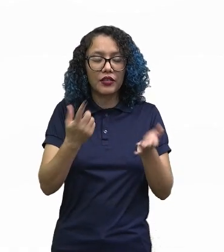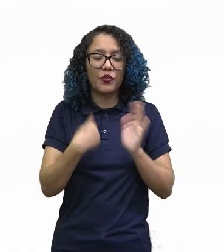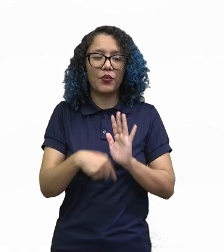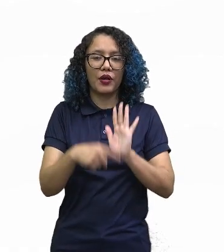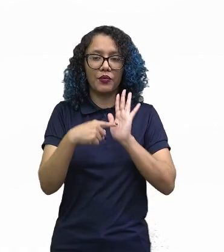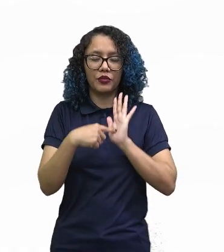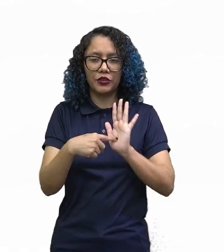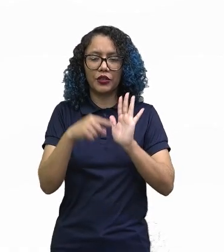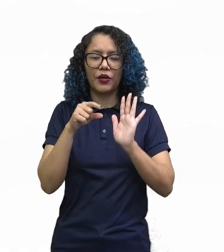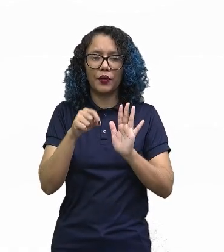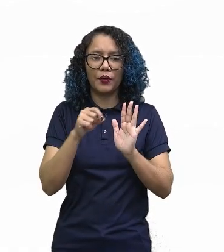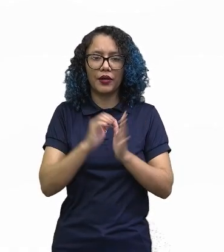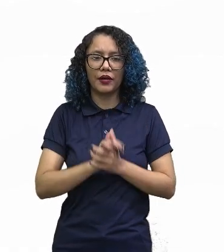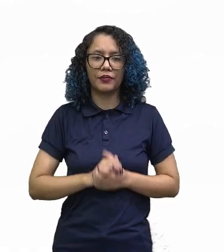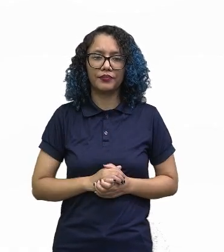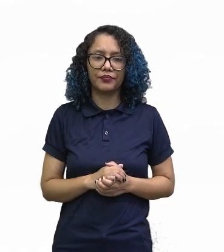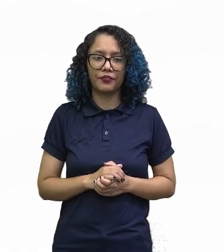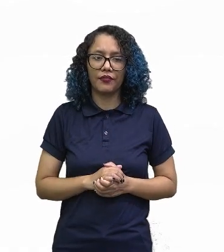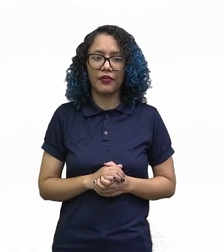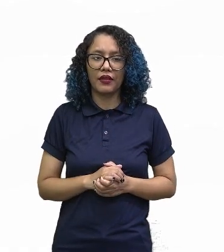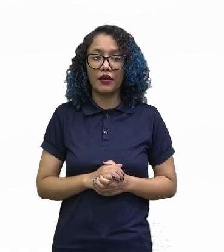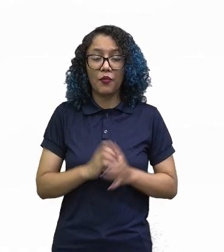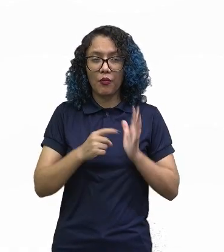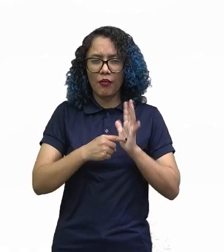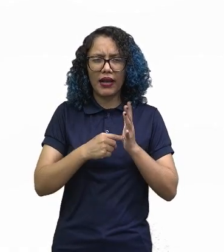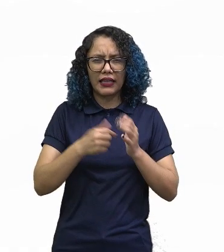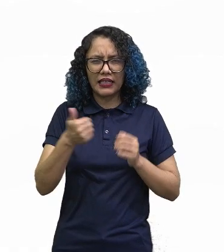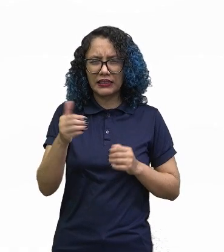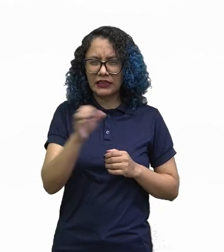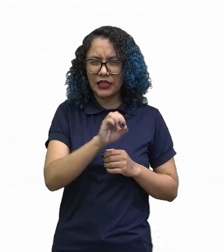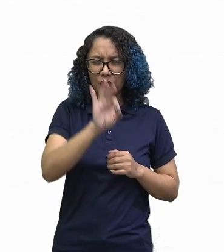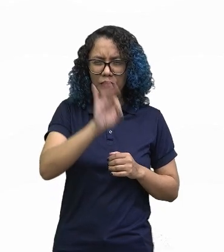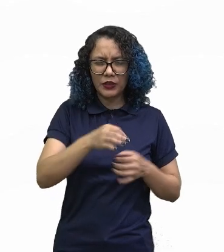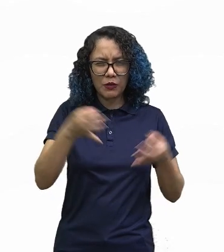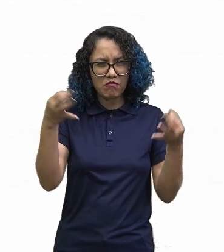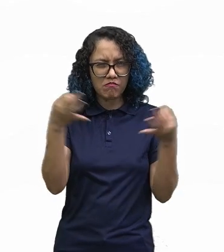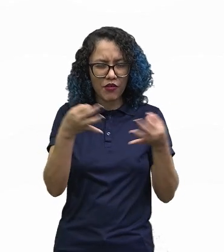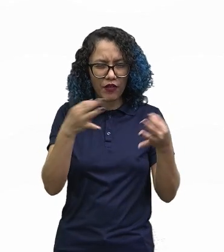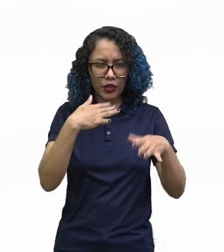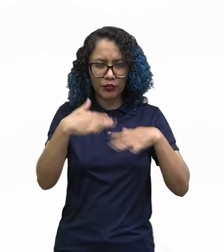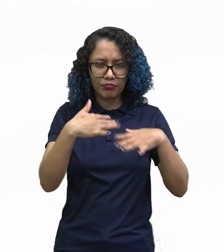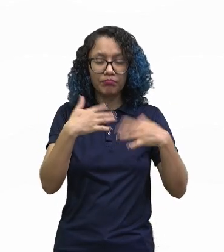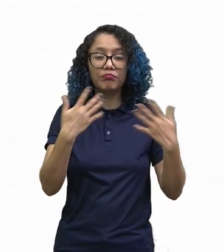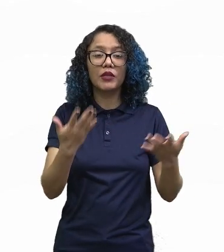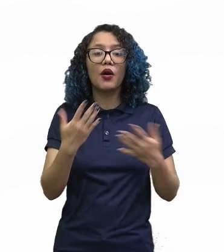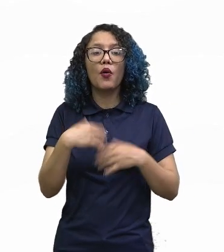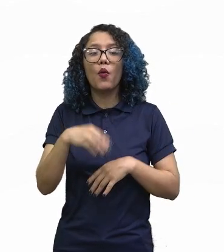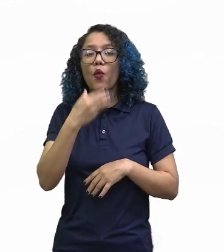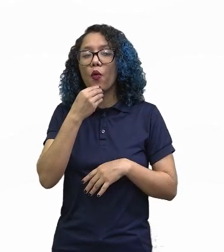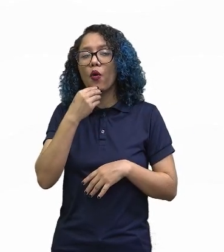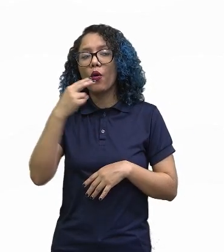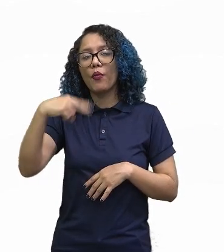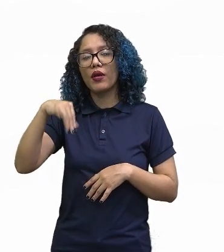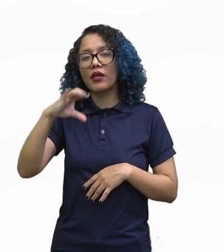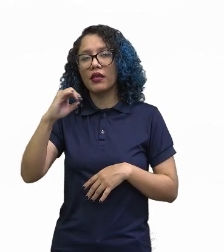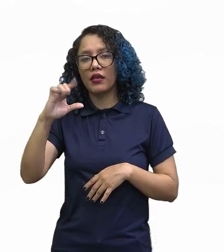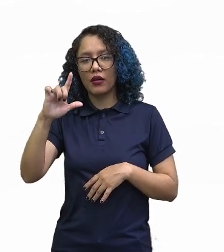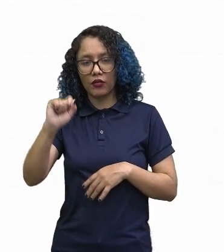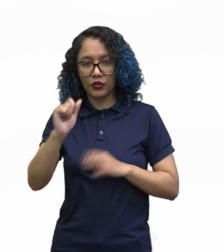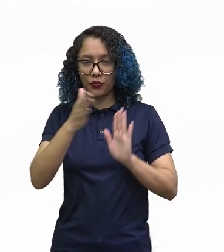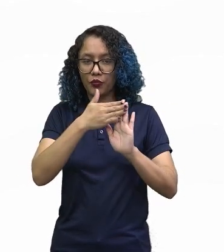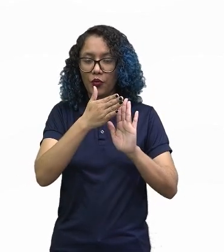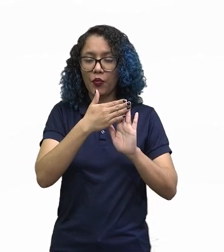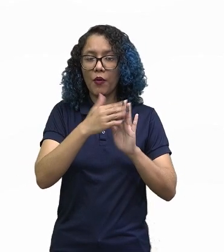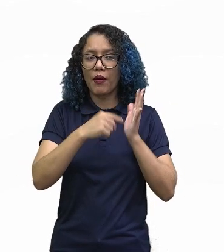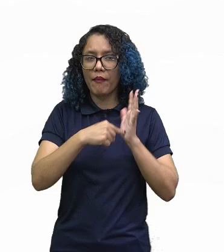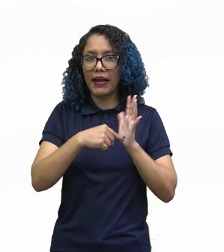possível uma máquina ter 100% de rendimento, o engenheiro Nicolas Carnot propôs uma máquina térmica teórica